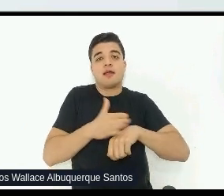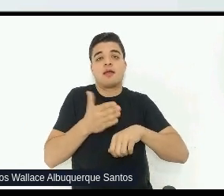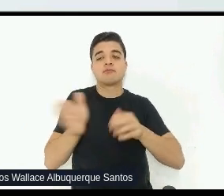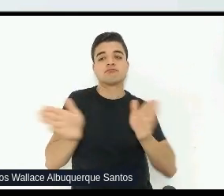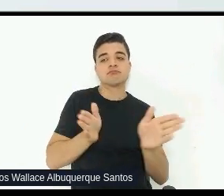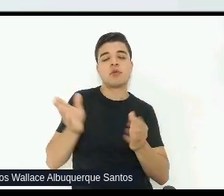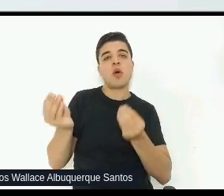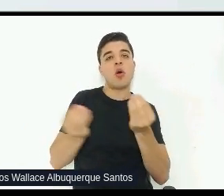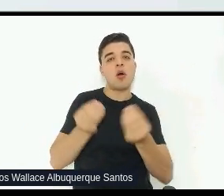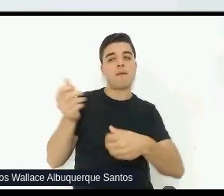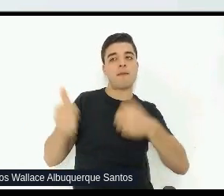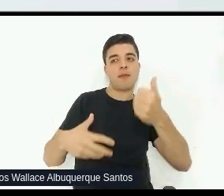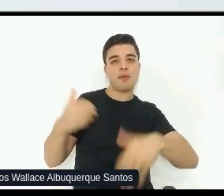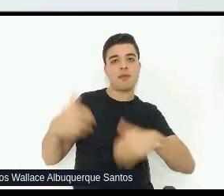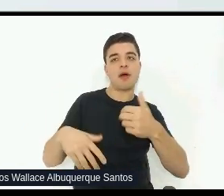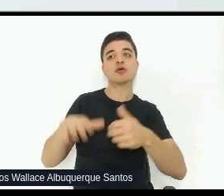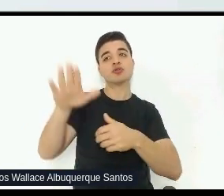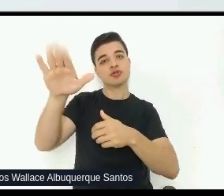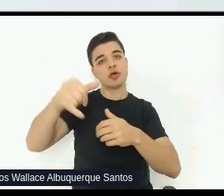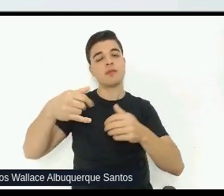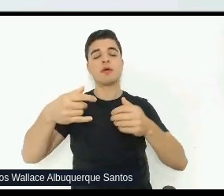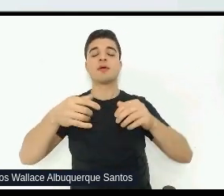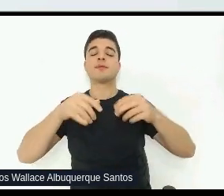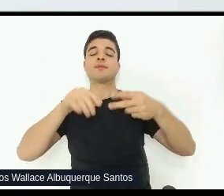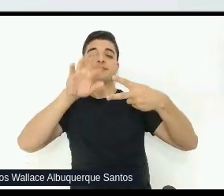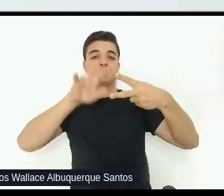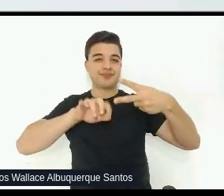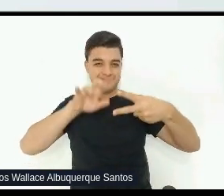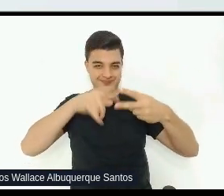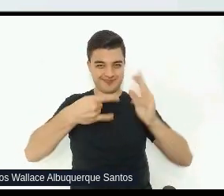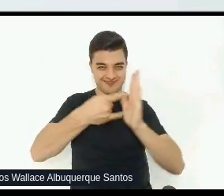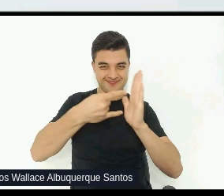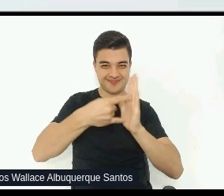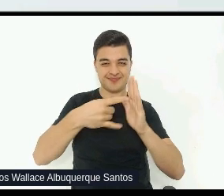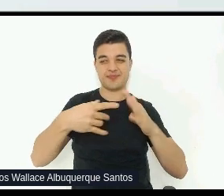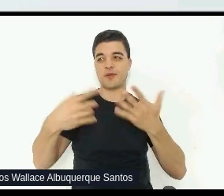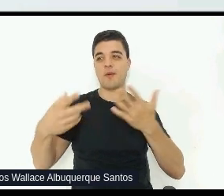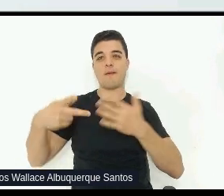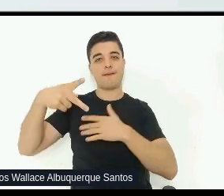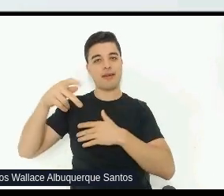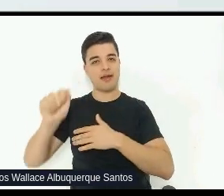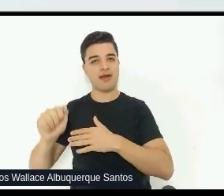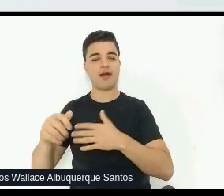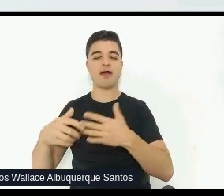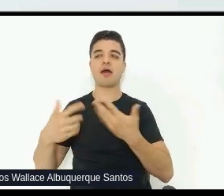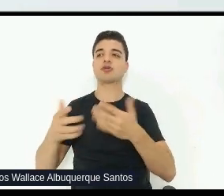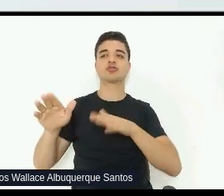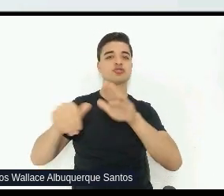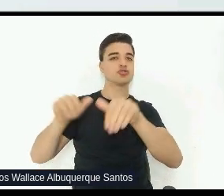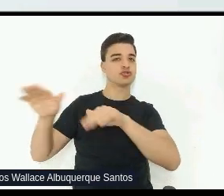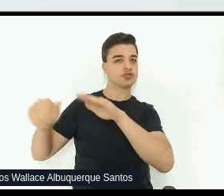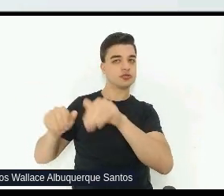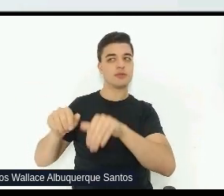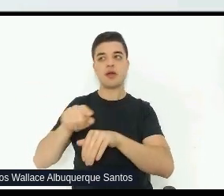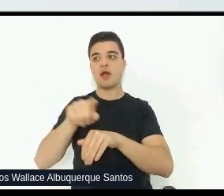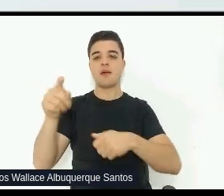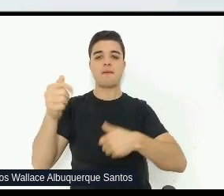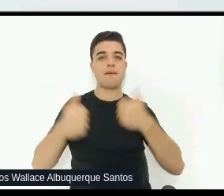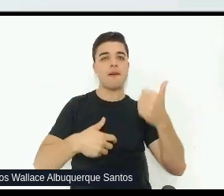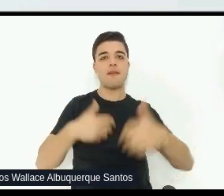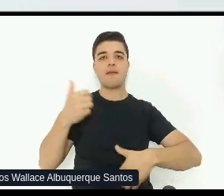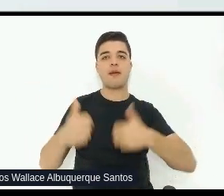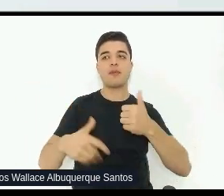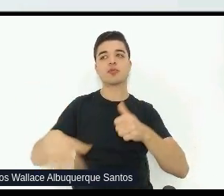analisar também, chama o PM, chama o QA, para eles começarem a pensar em acessibilidade a partir desses olhares, dessas regras que a